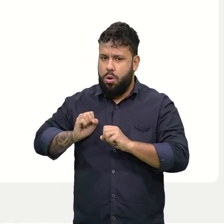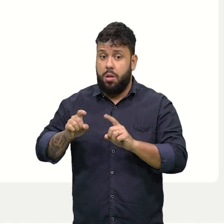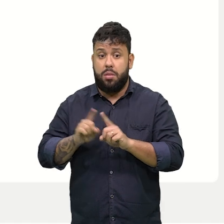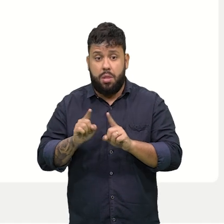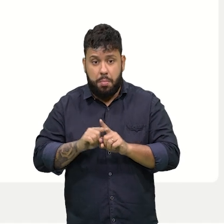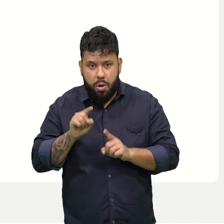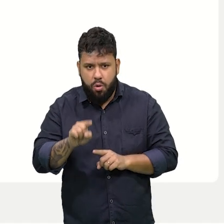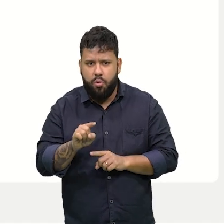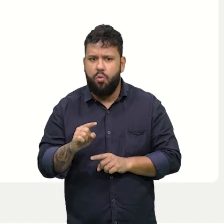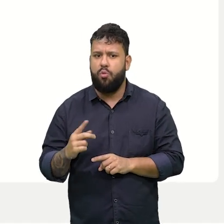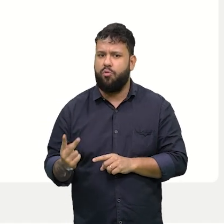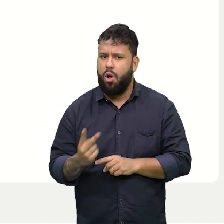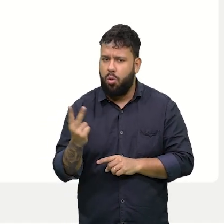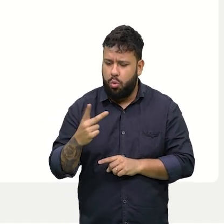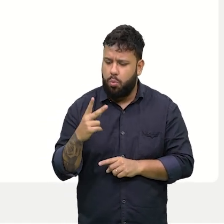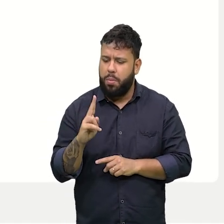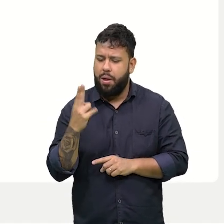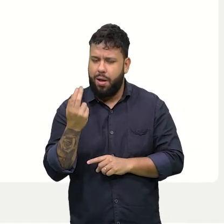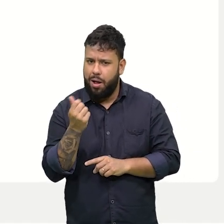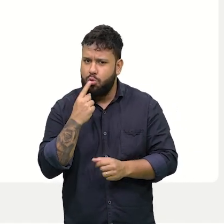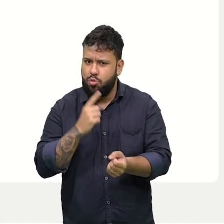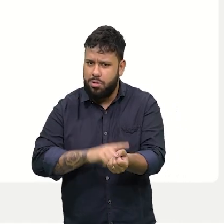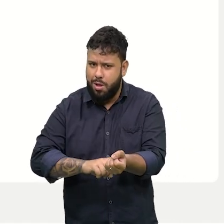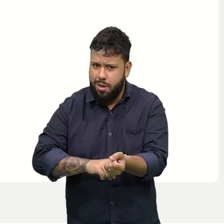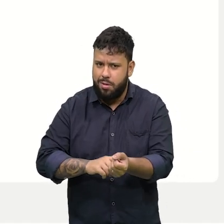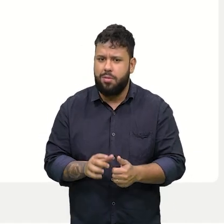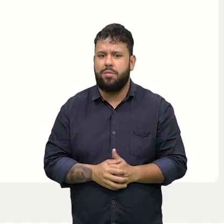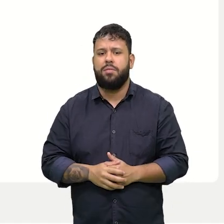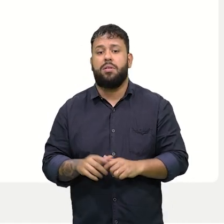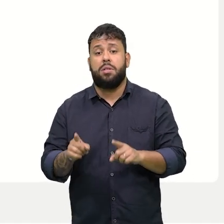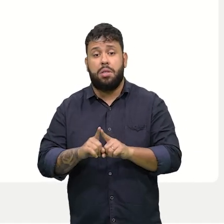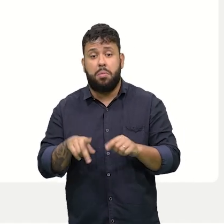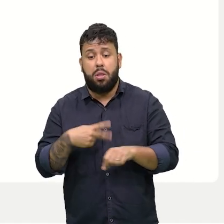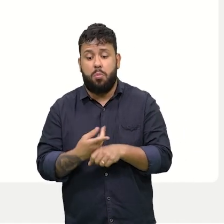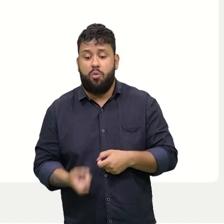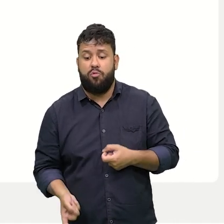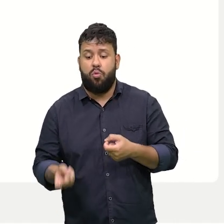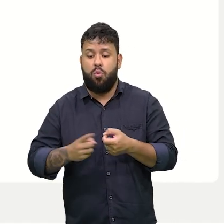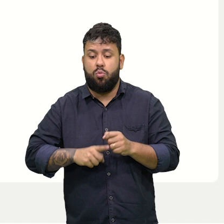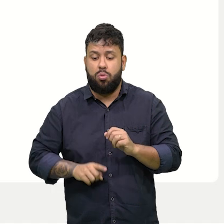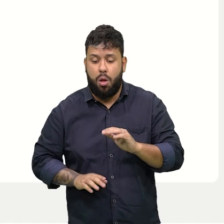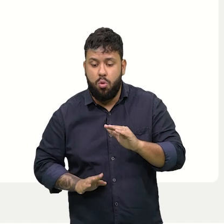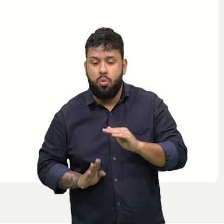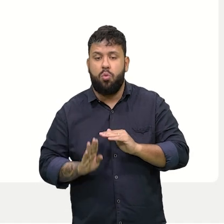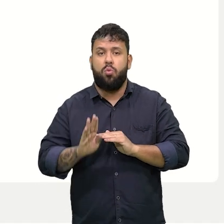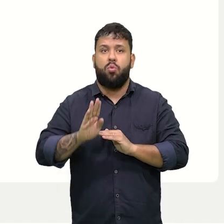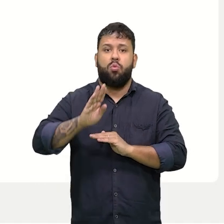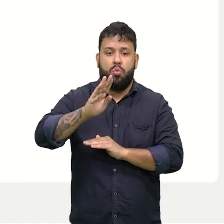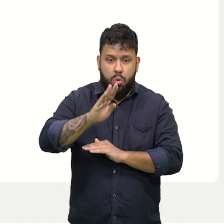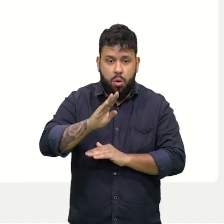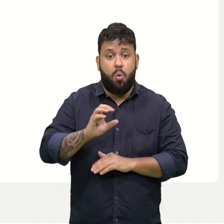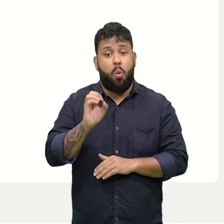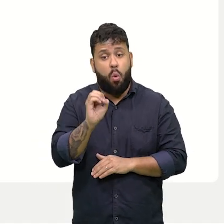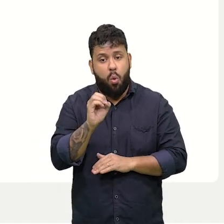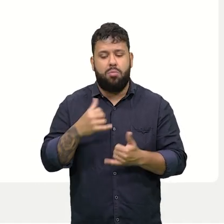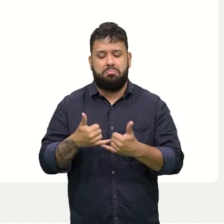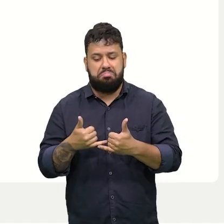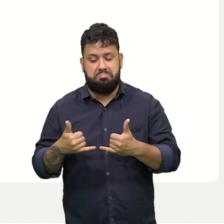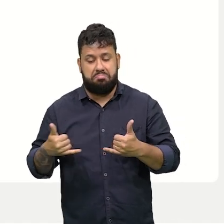sanguíneo, mais uma lacuna aqui para completar, e ao retornarem à superfície,